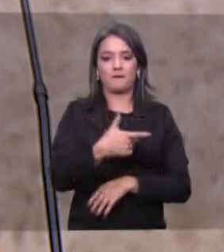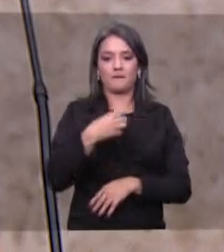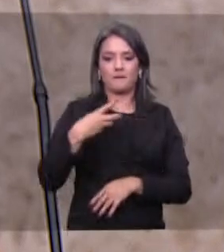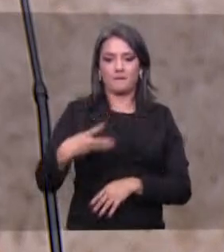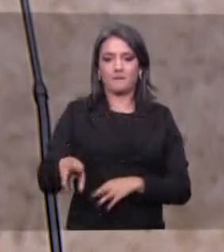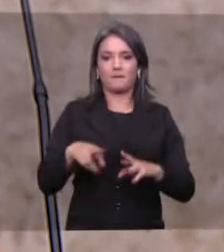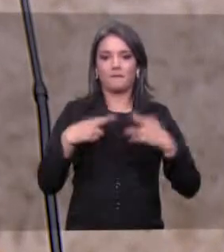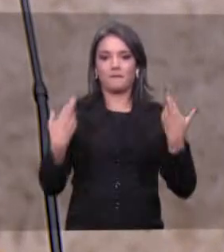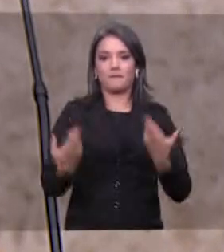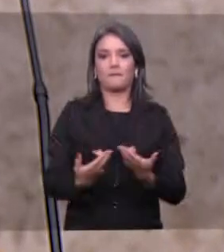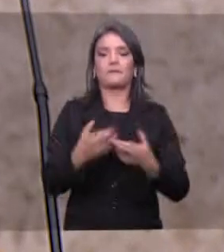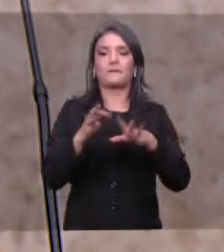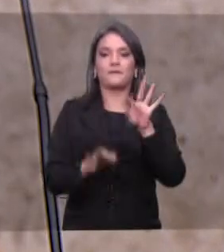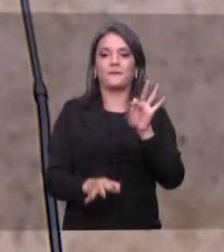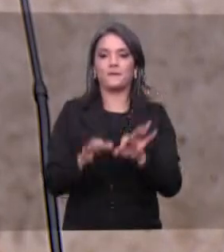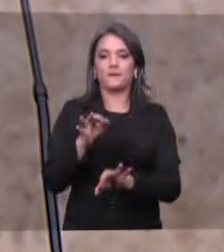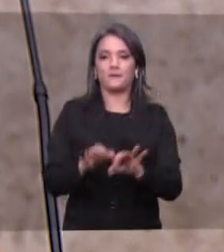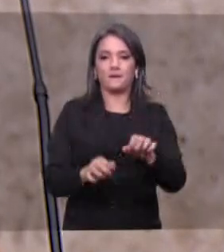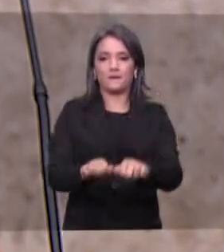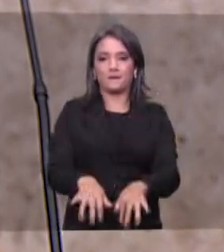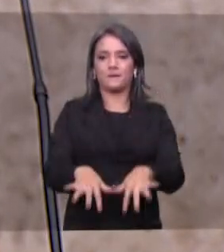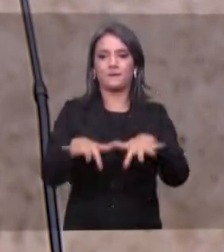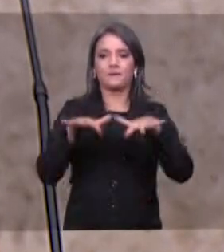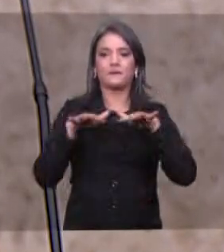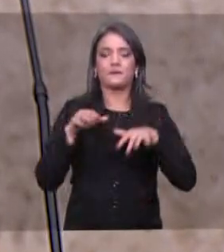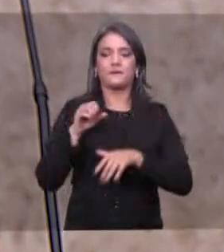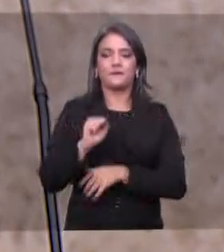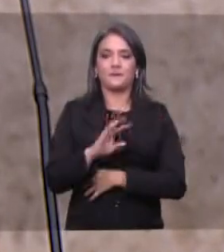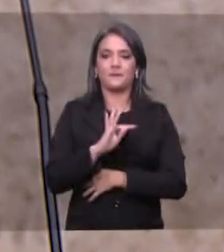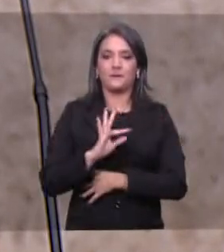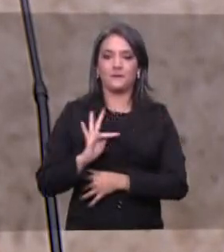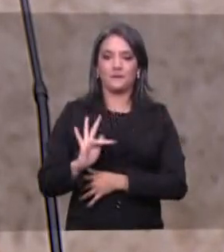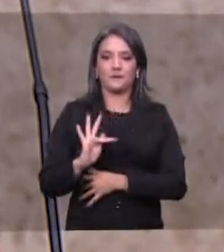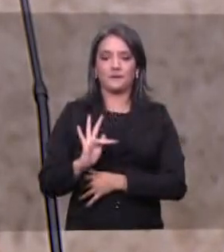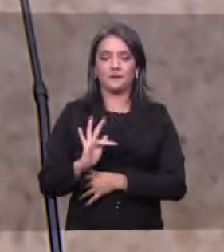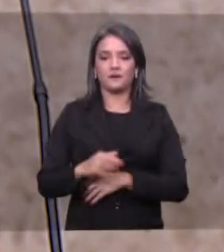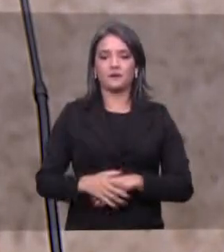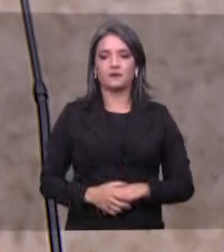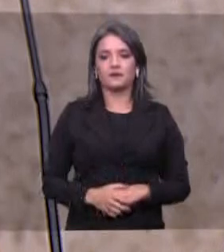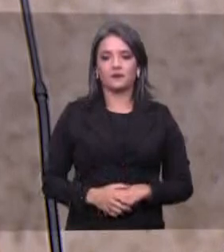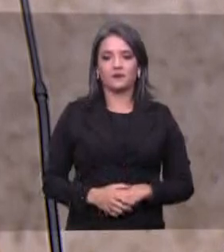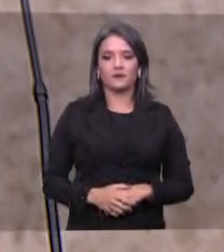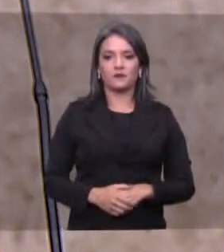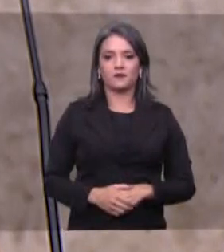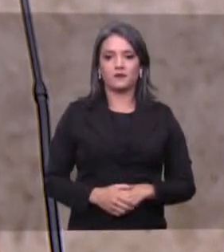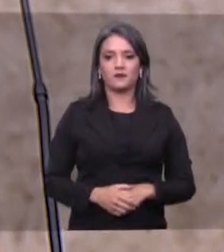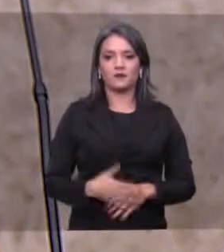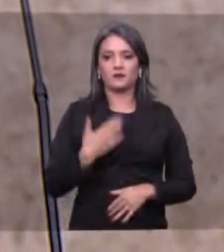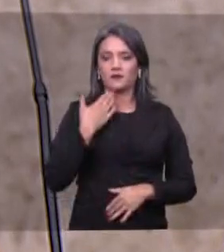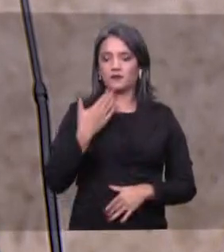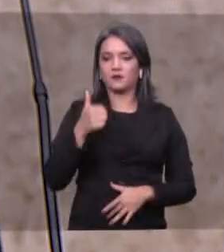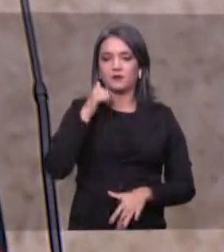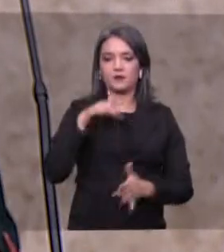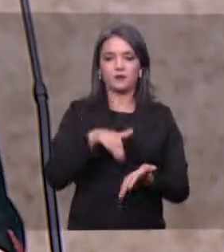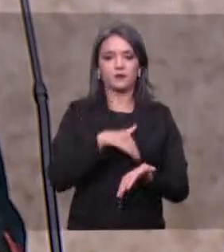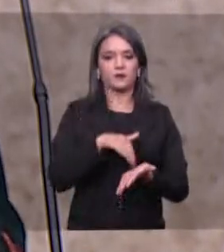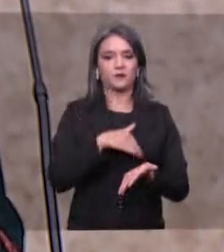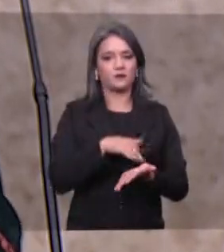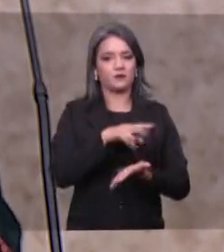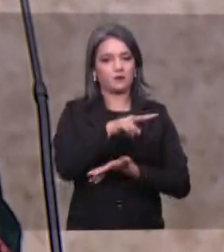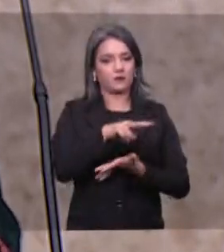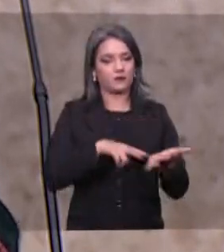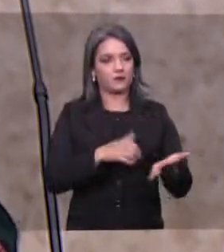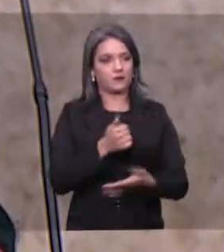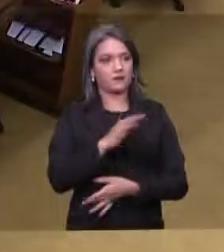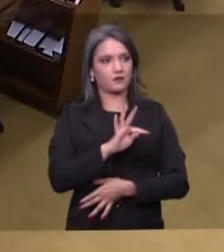23ª sessão extraordinária do plenário do Supremo Tribunal Federal. E peço à senhora secretária que proceda